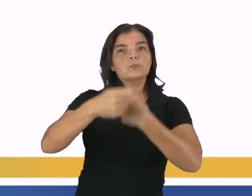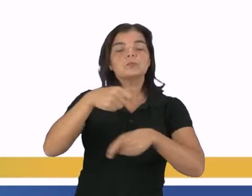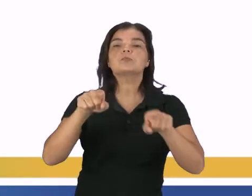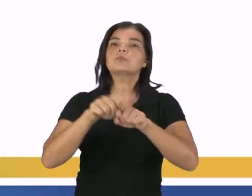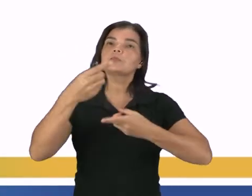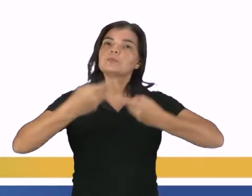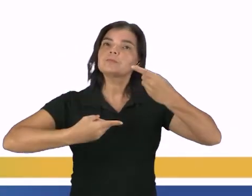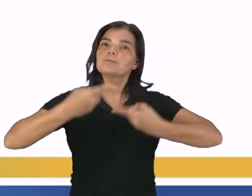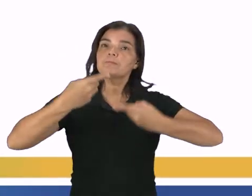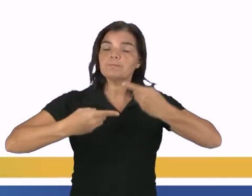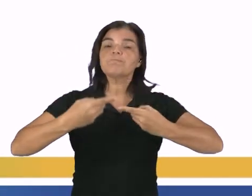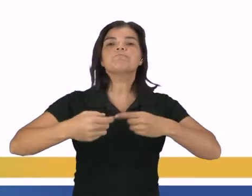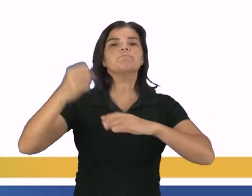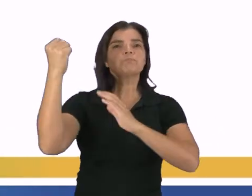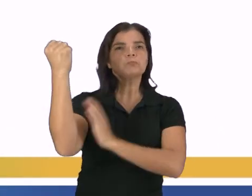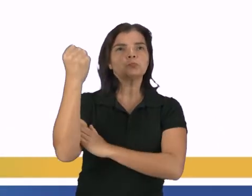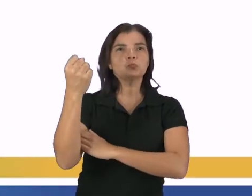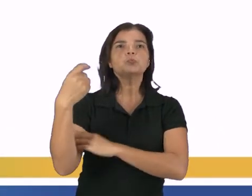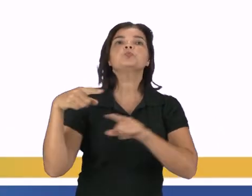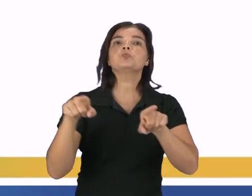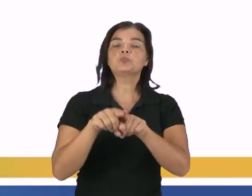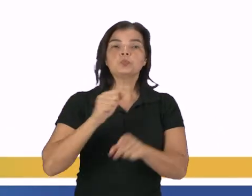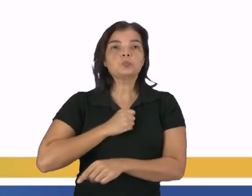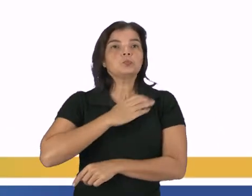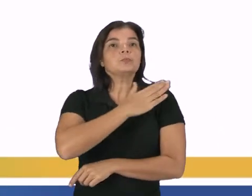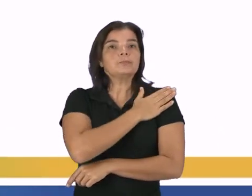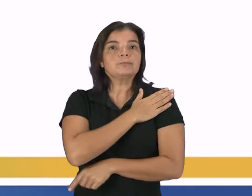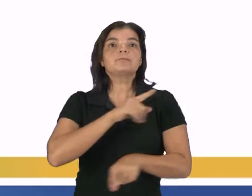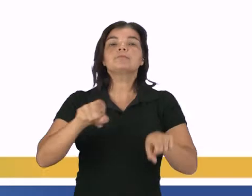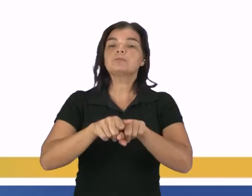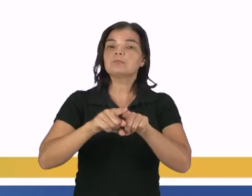forças armadas. Sua capital era Cusco